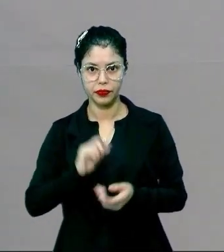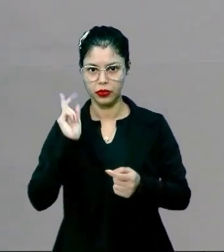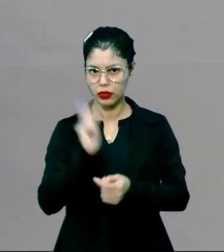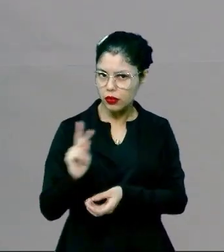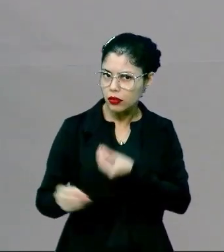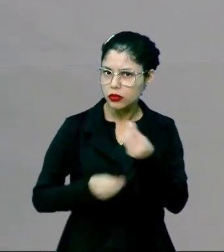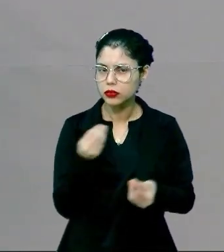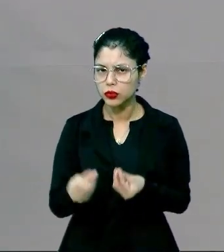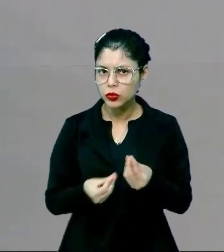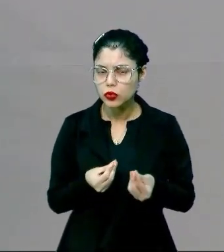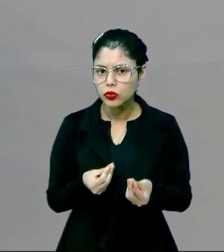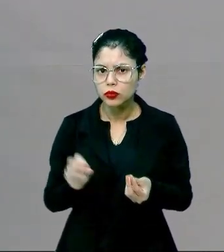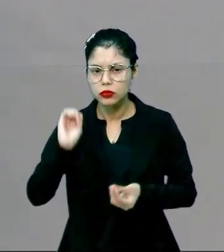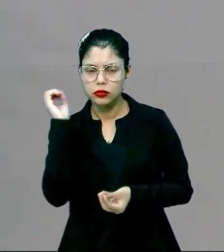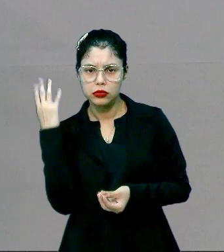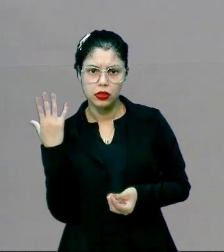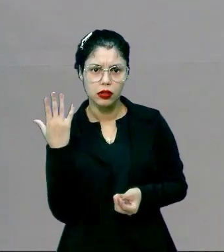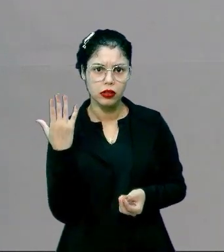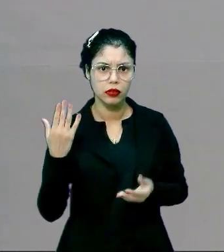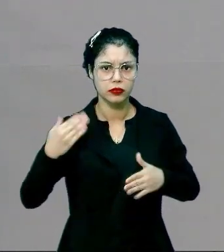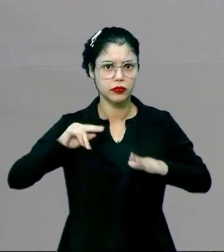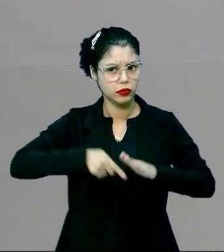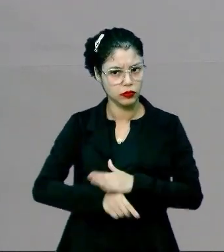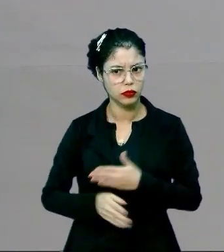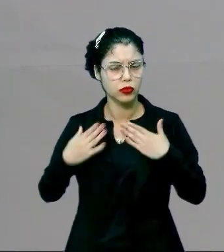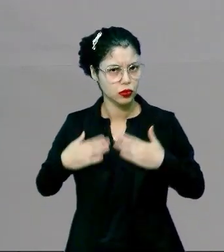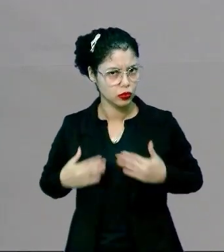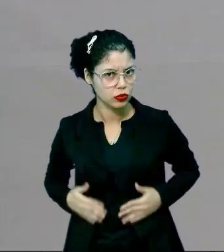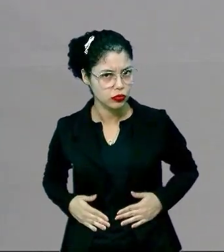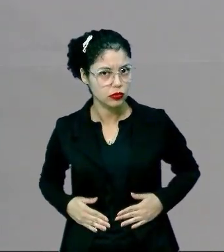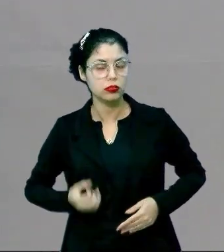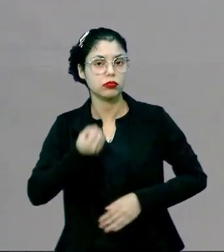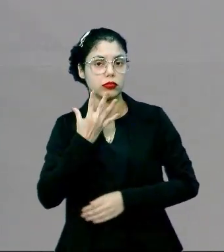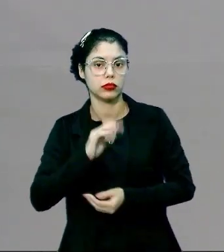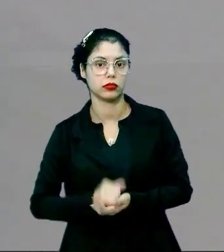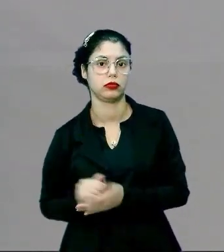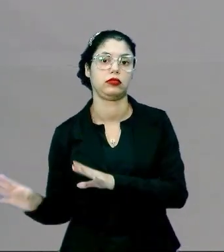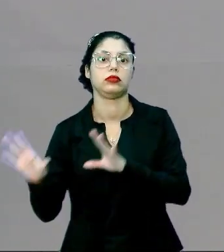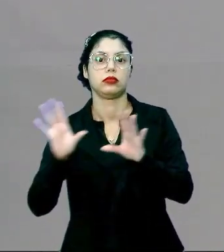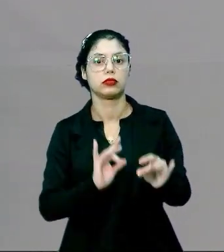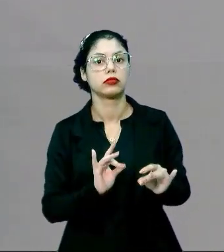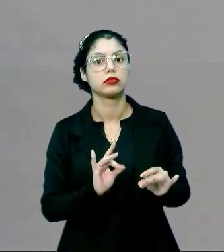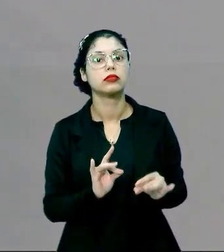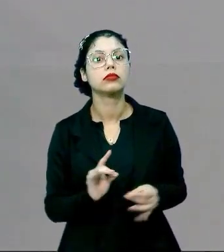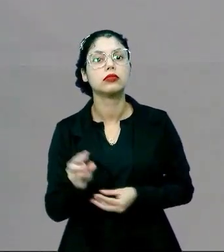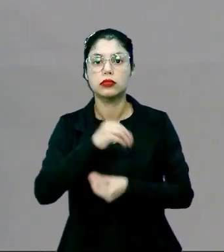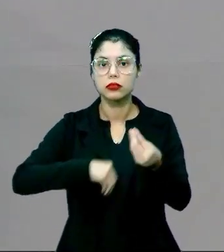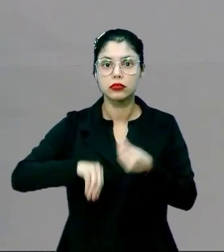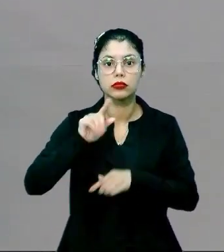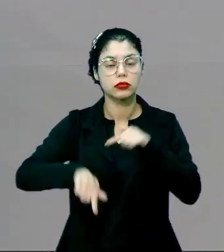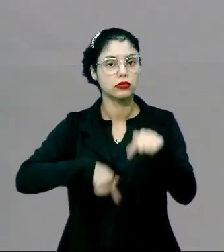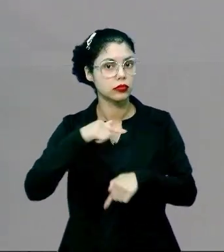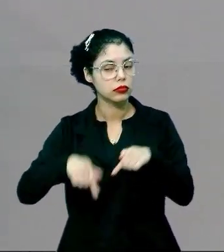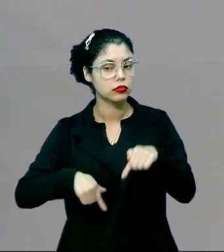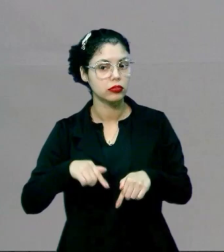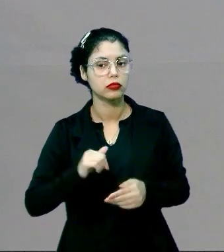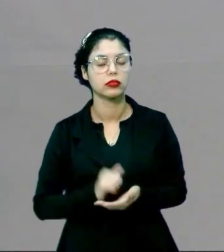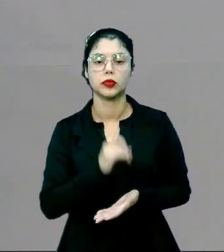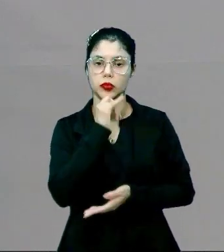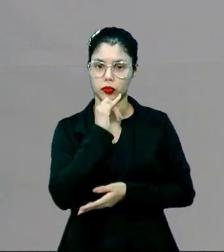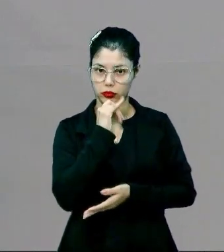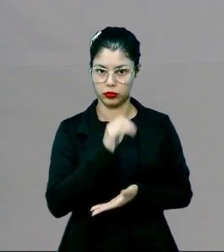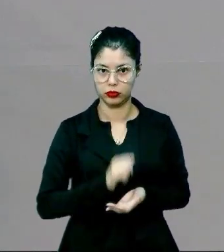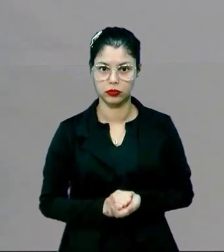mas como é que esses compostos nitrogenados ficam dentro do nosso corpo? Bom, através de reações químicas, como